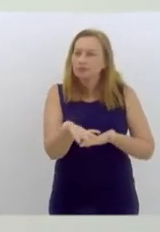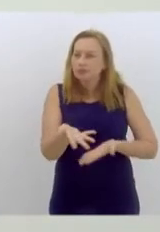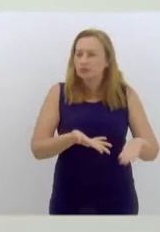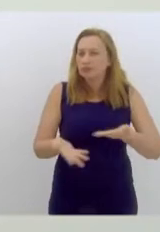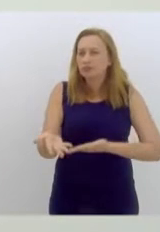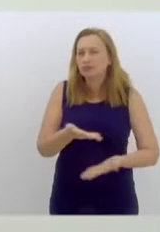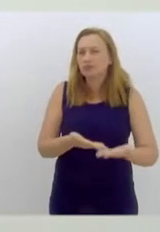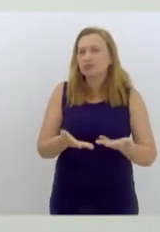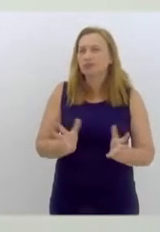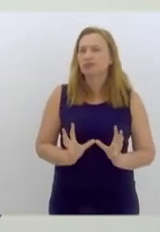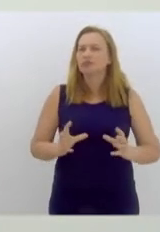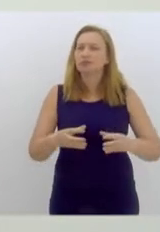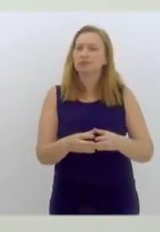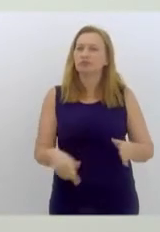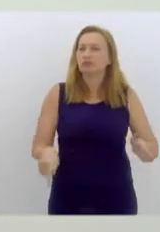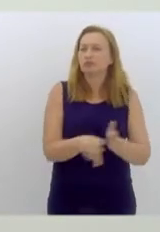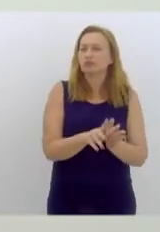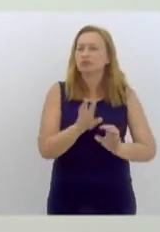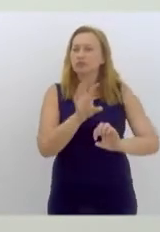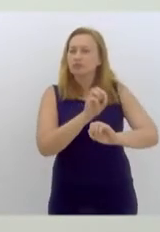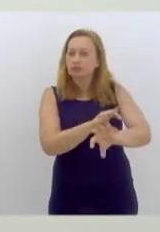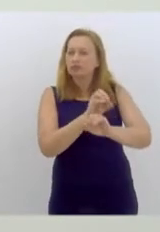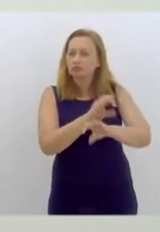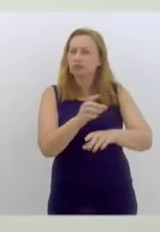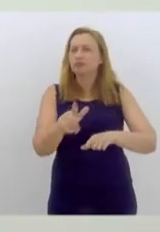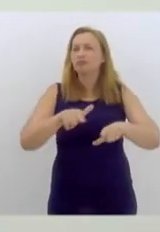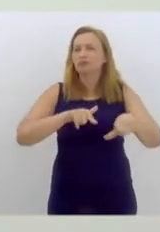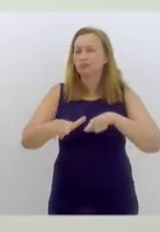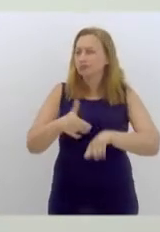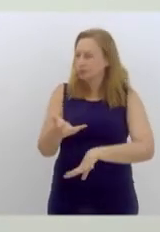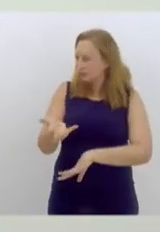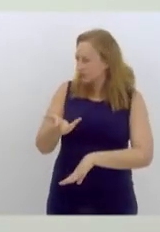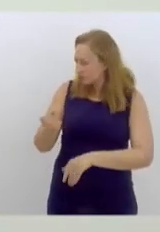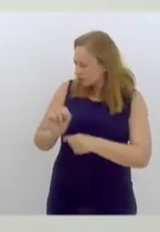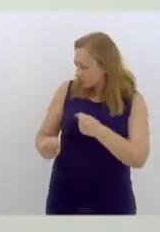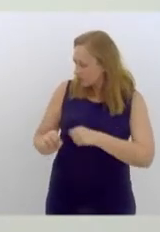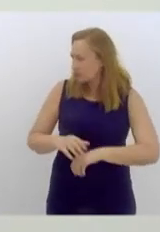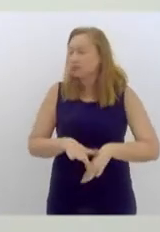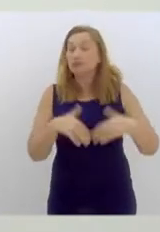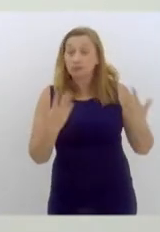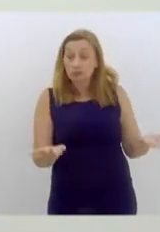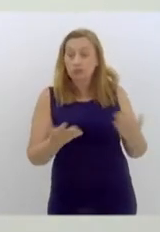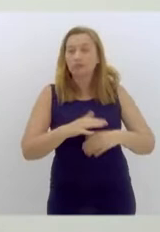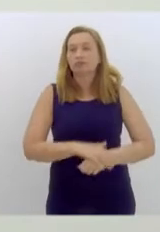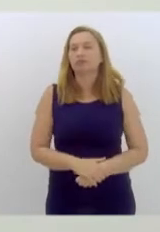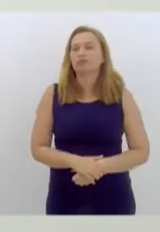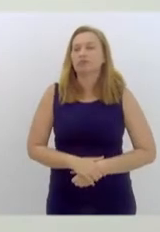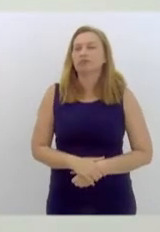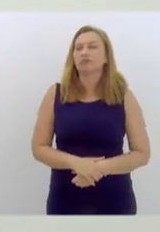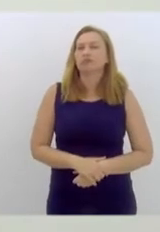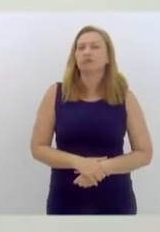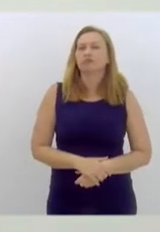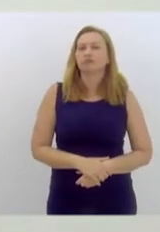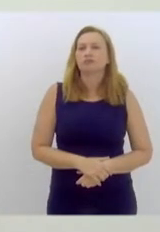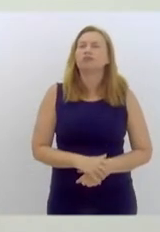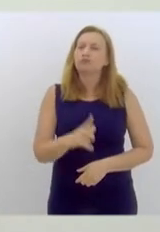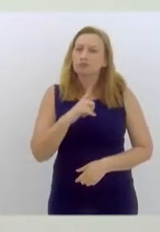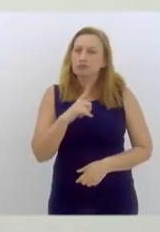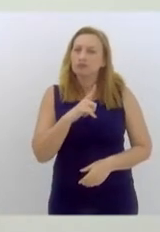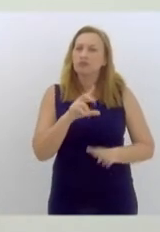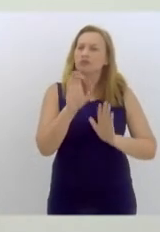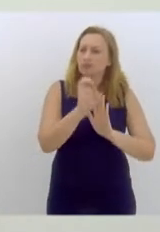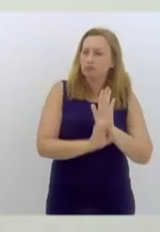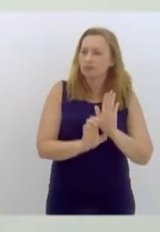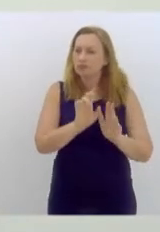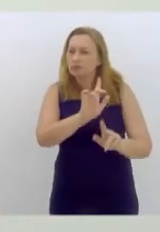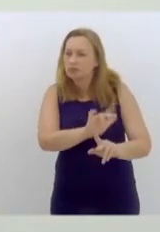Comissão de Educação, e esse é o trabalho que a gente vai tentar fazer, né? Então, temos, né, emendas de vários